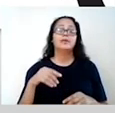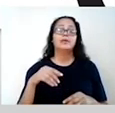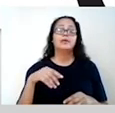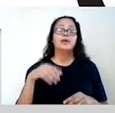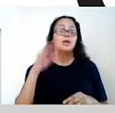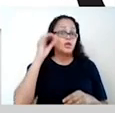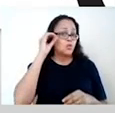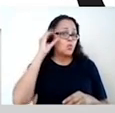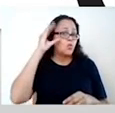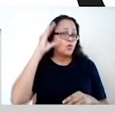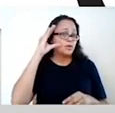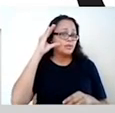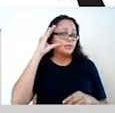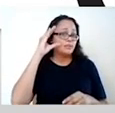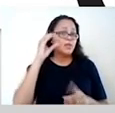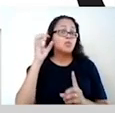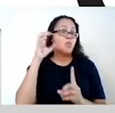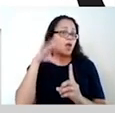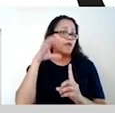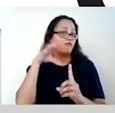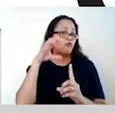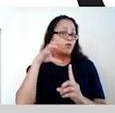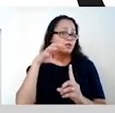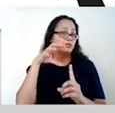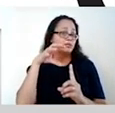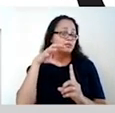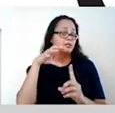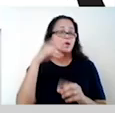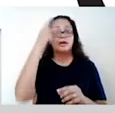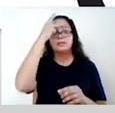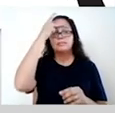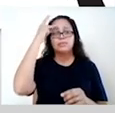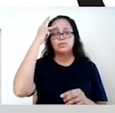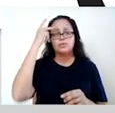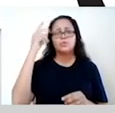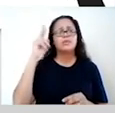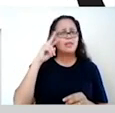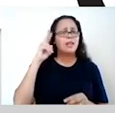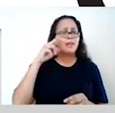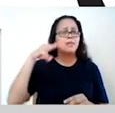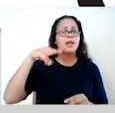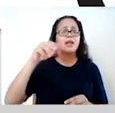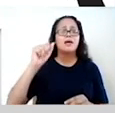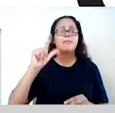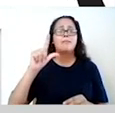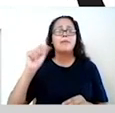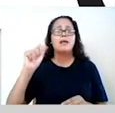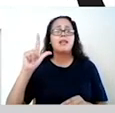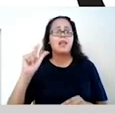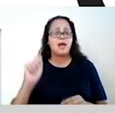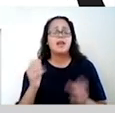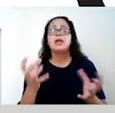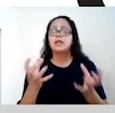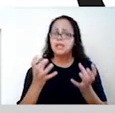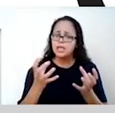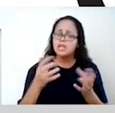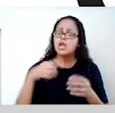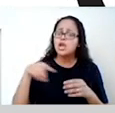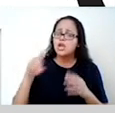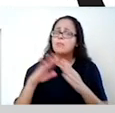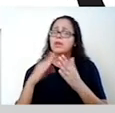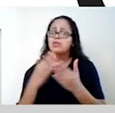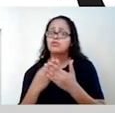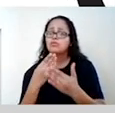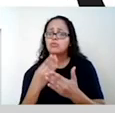o conhecimento, ele vai influenciar as pessoas ao redor. Pensa lá na Malala, né? Ela queria ir à escola e ela fez